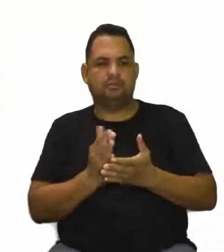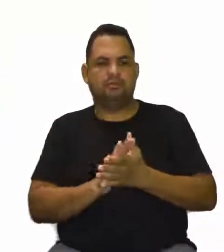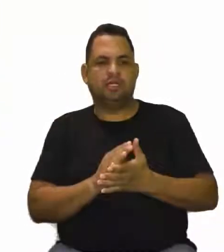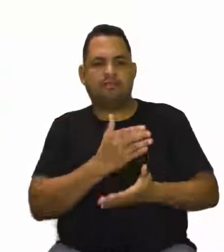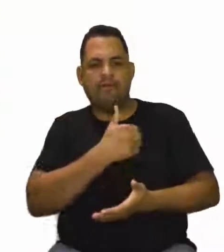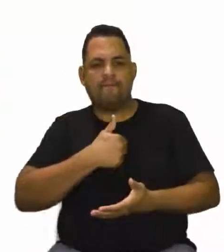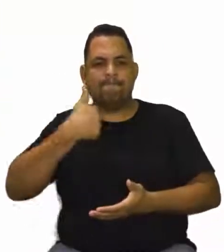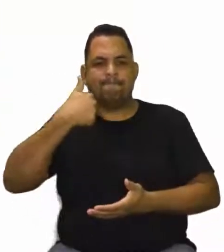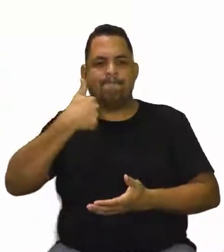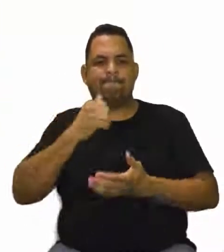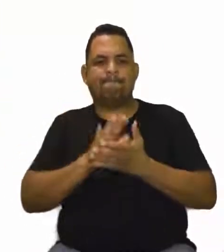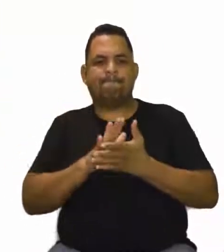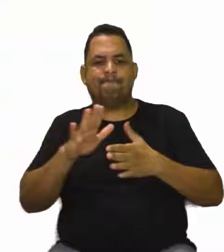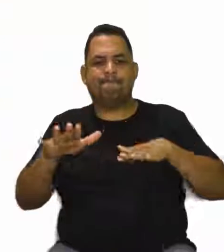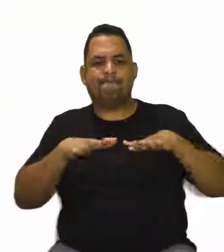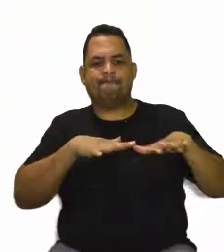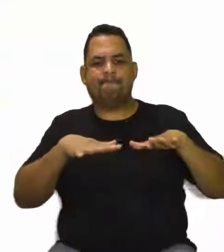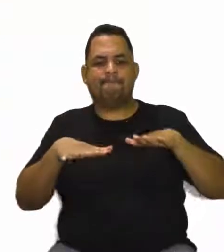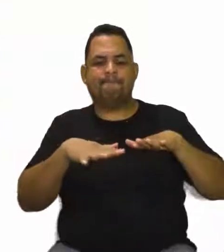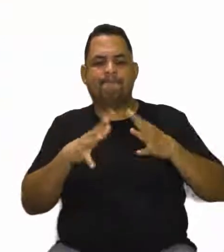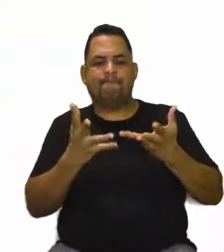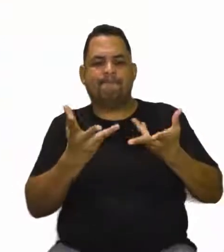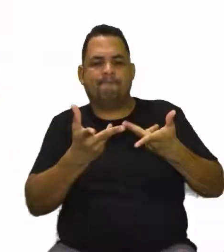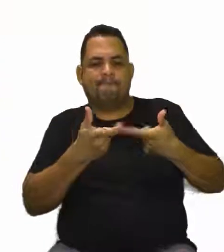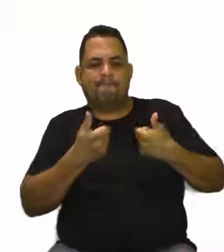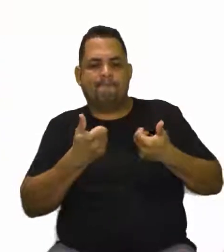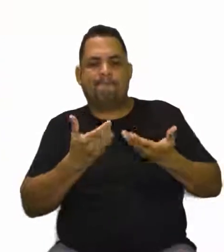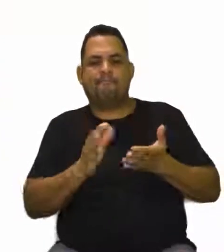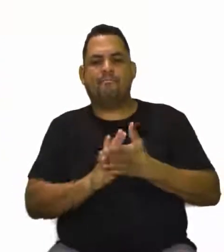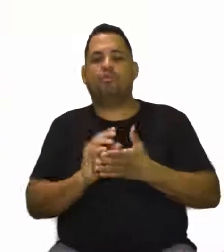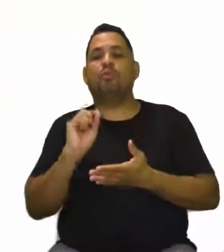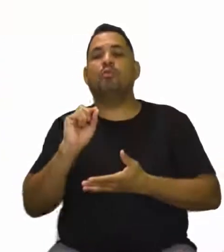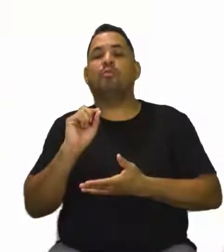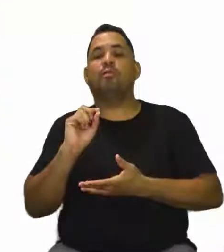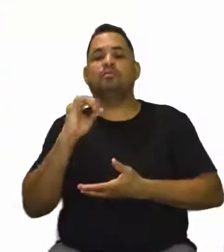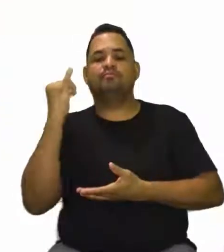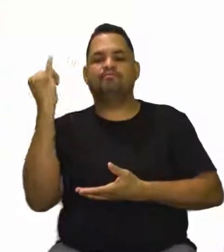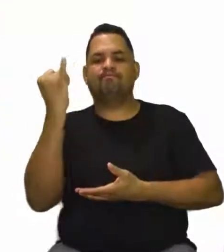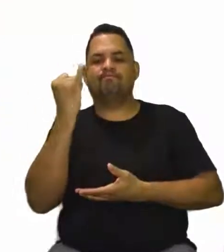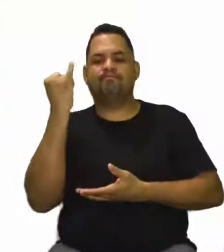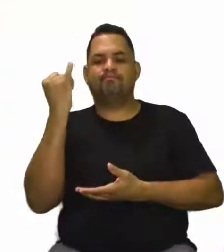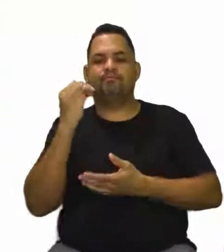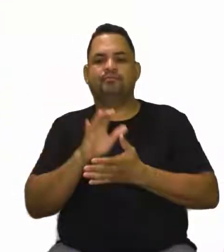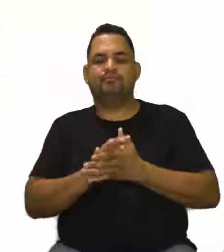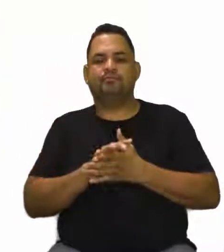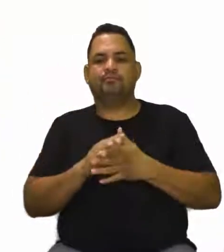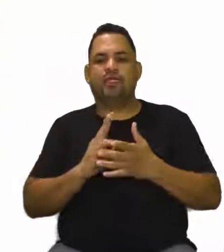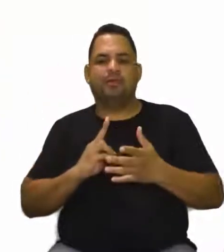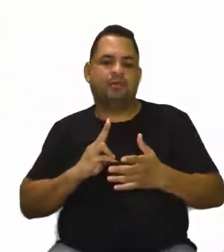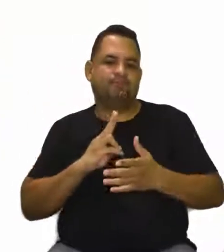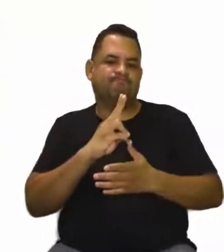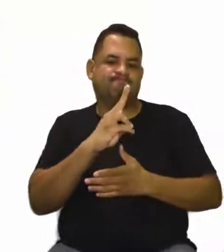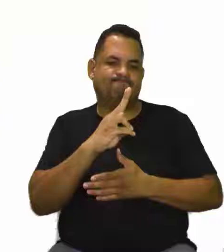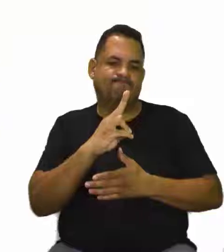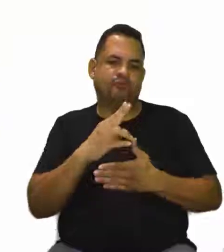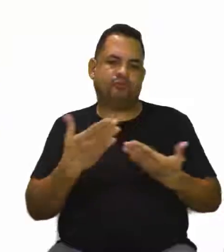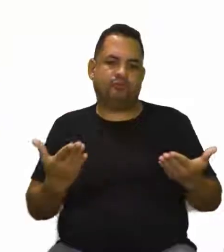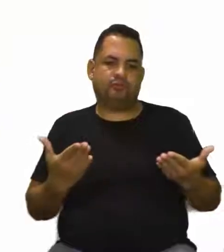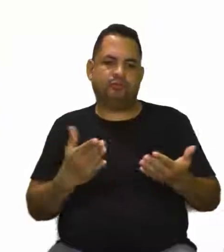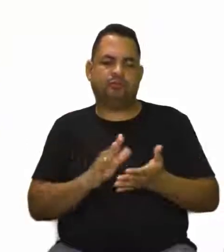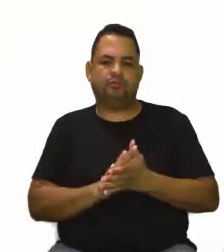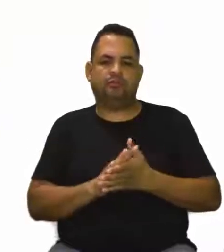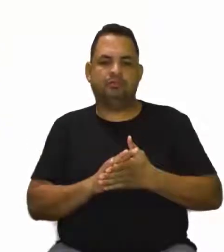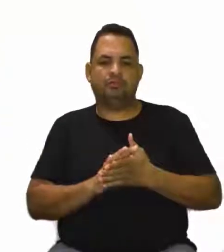vai aprimorar a habilidade de movimento. E o que é mais importante? ele trabalha a força,